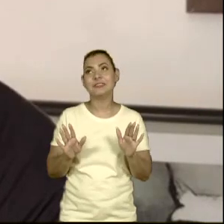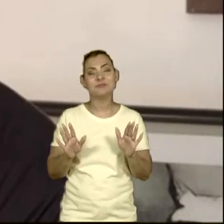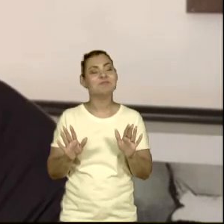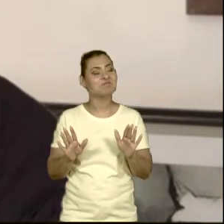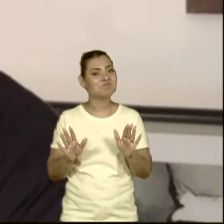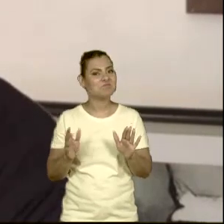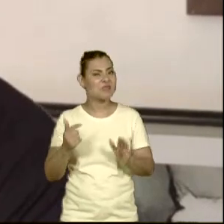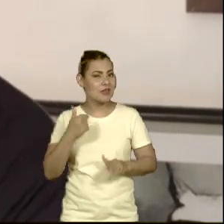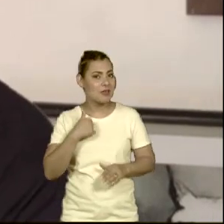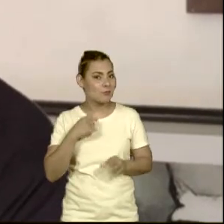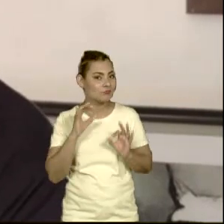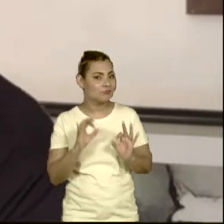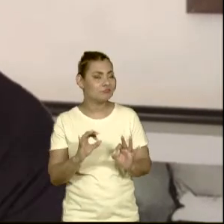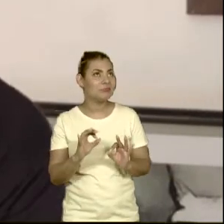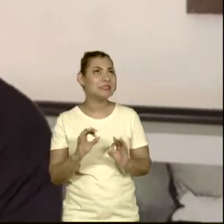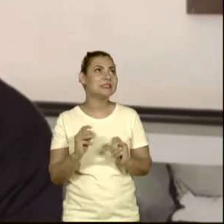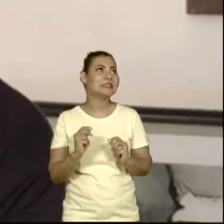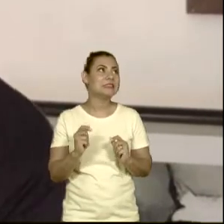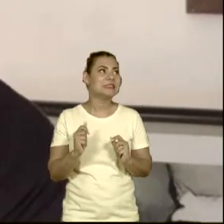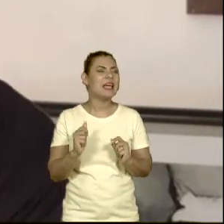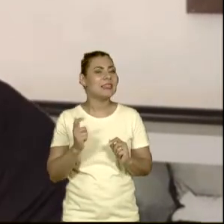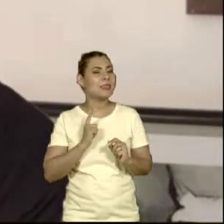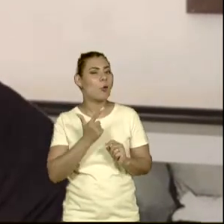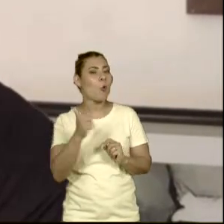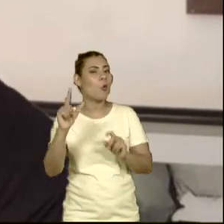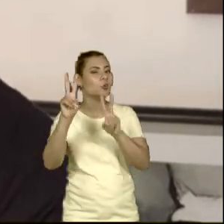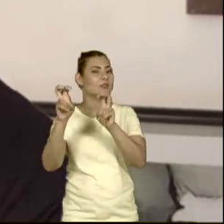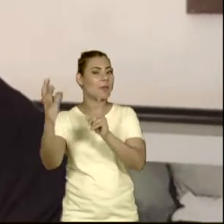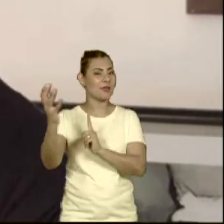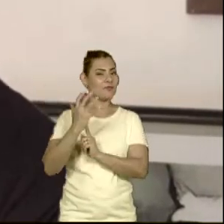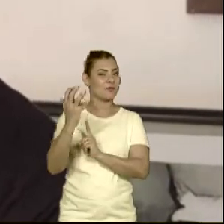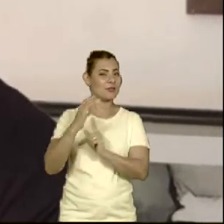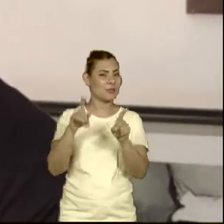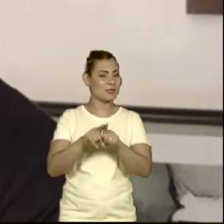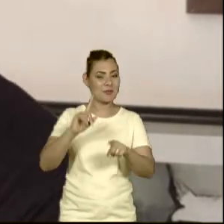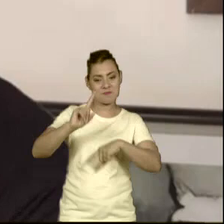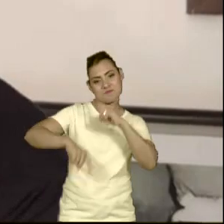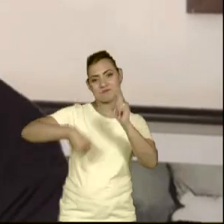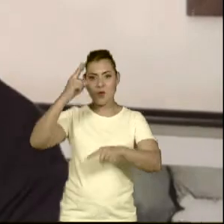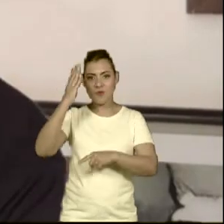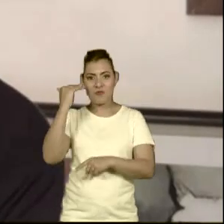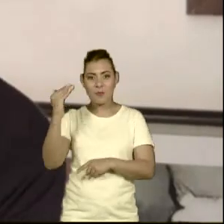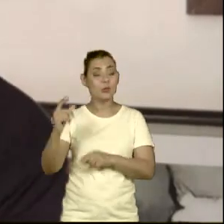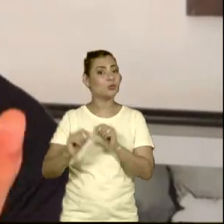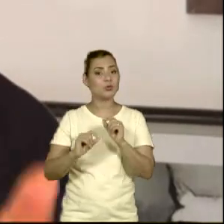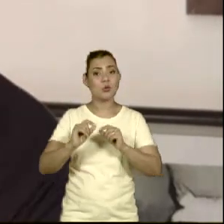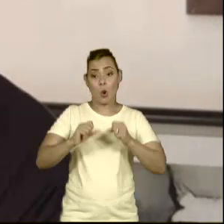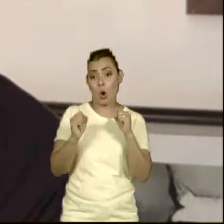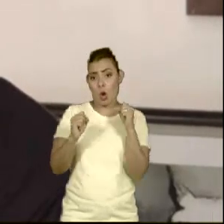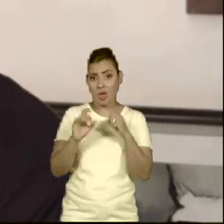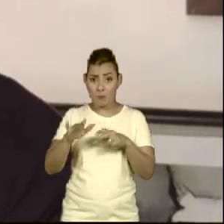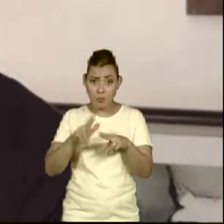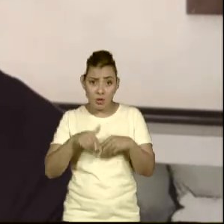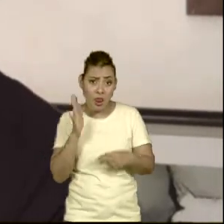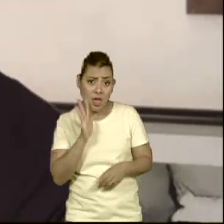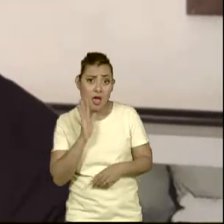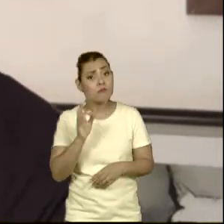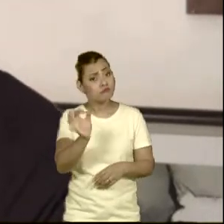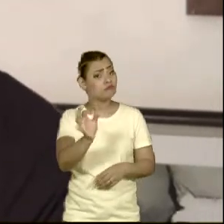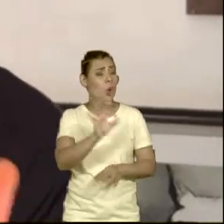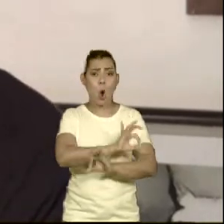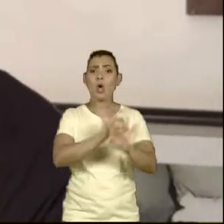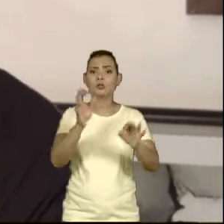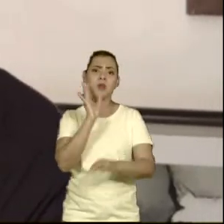mas eu acho que também tem um outro fator que nos ajuda a ter esse sucesso tão grande do Cocoricó, não é só porque ele ficou bacana, ele ficou bacana assim,